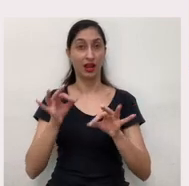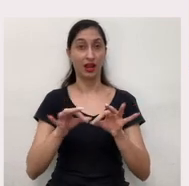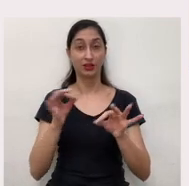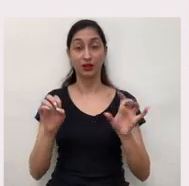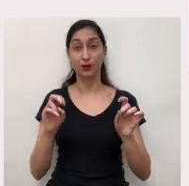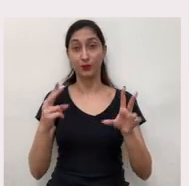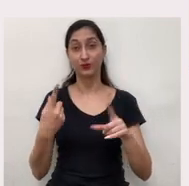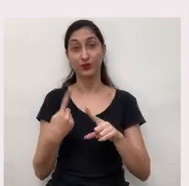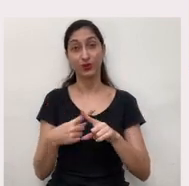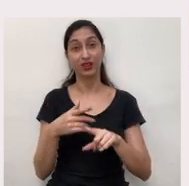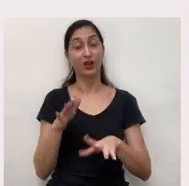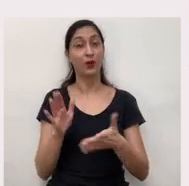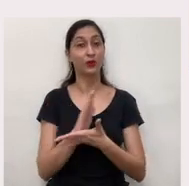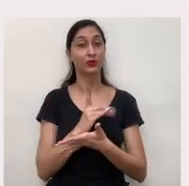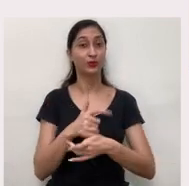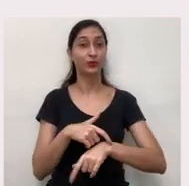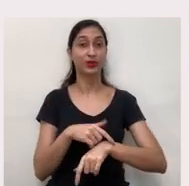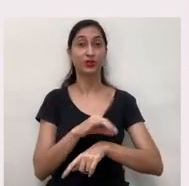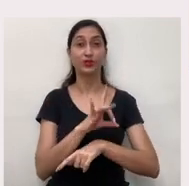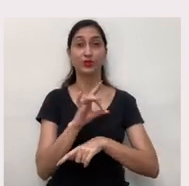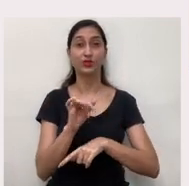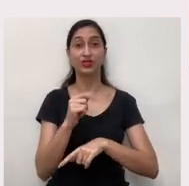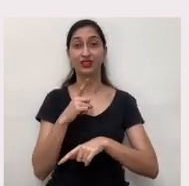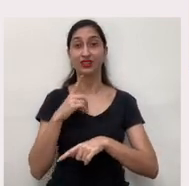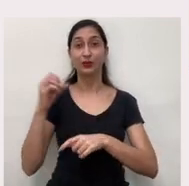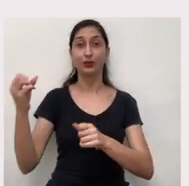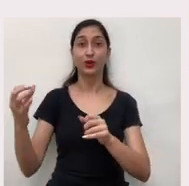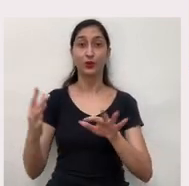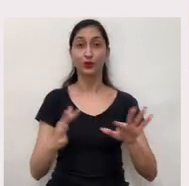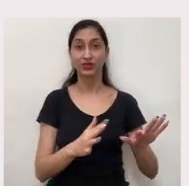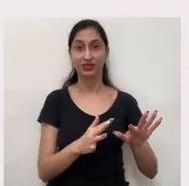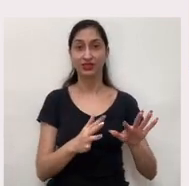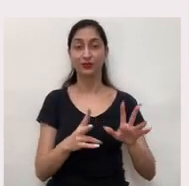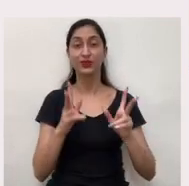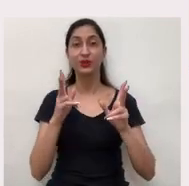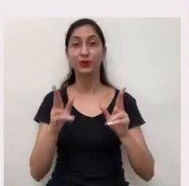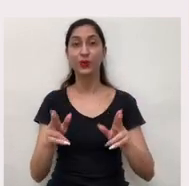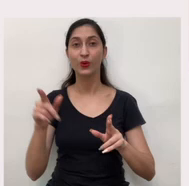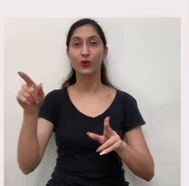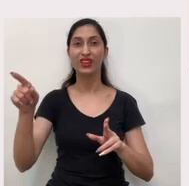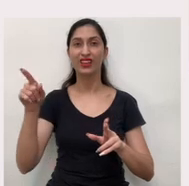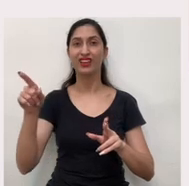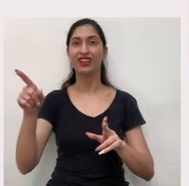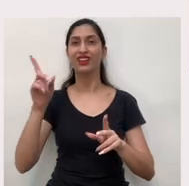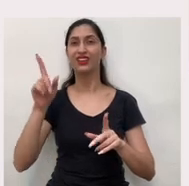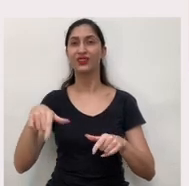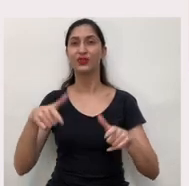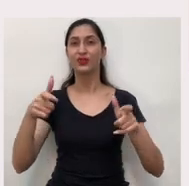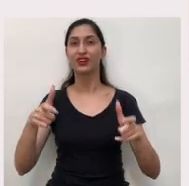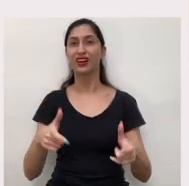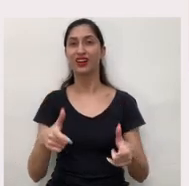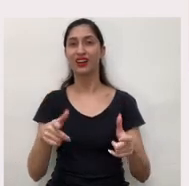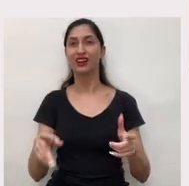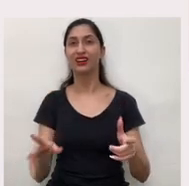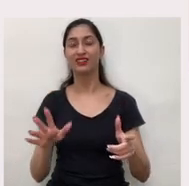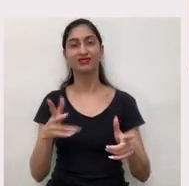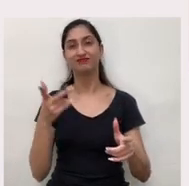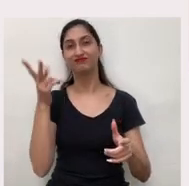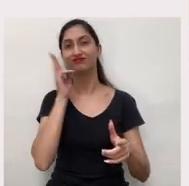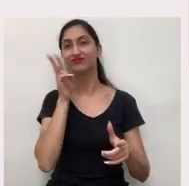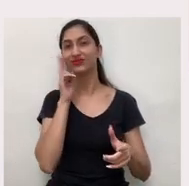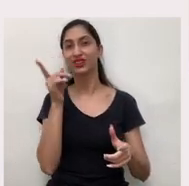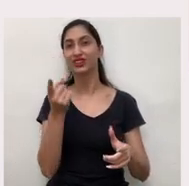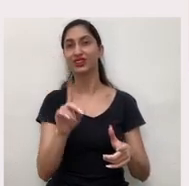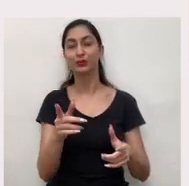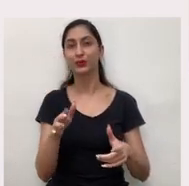a uma certa hora do dia recebe uma luz como a daquele pórtico, de cuja localização já não se recorda